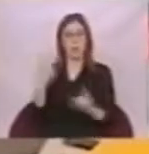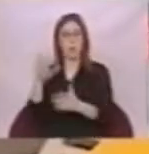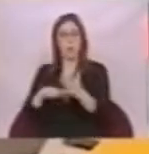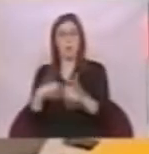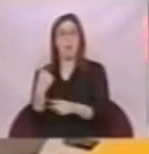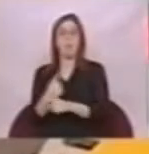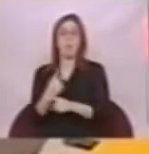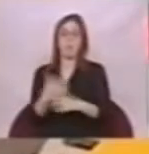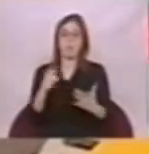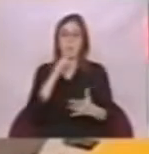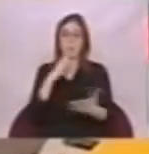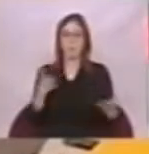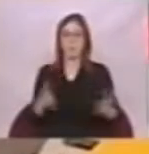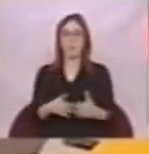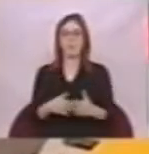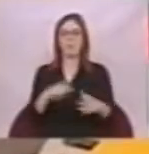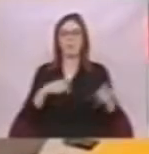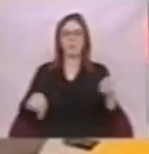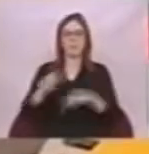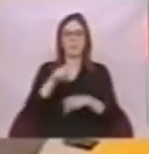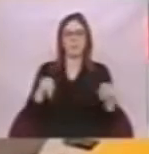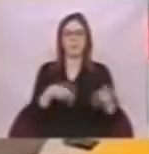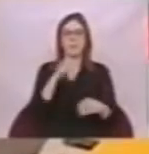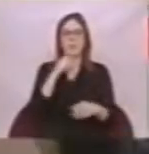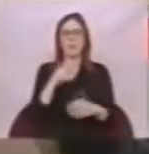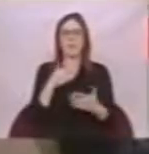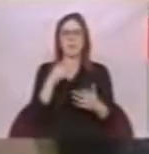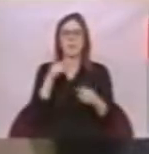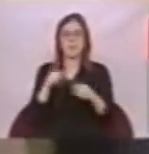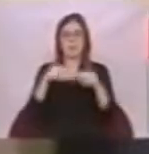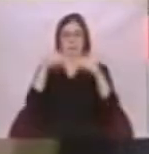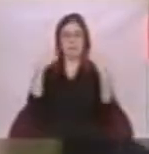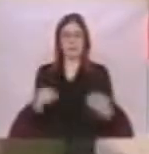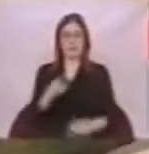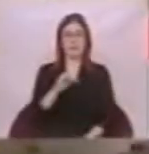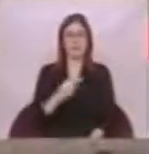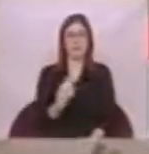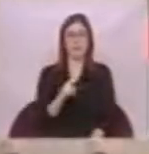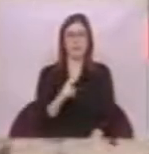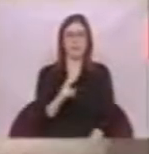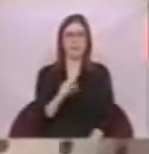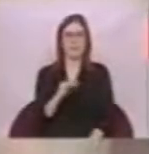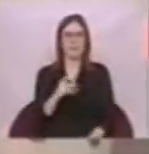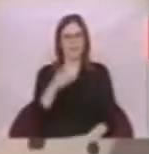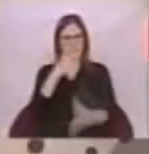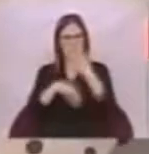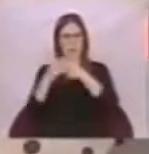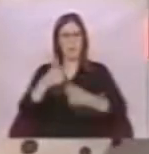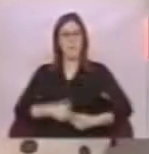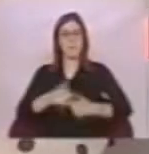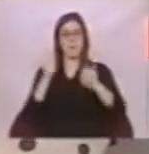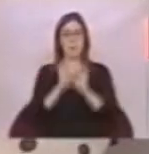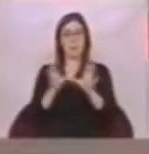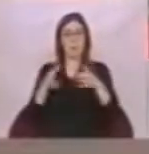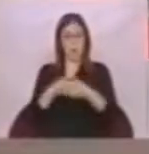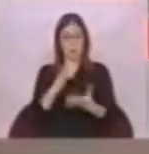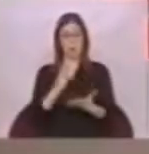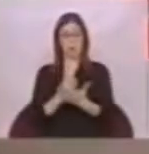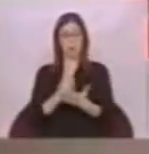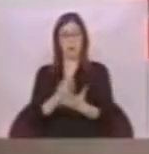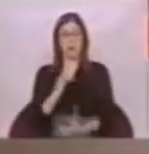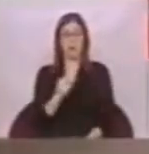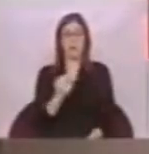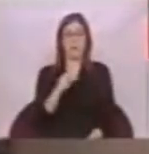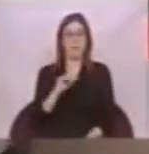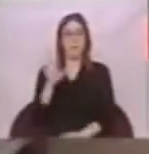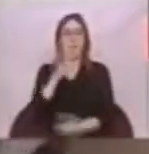outros e podemos nos movimentar e depois podemos usar os Surfaces e acho que é mais... aprendemos melhor. No agrupamento de escolas de